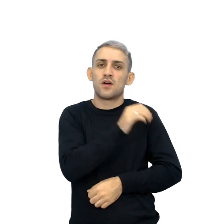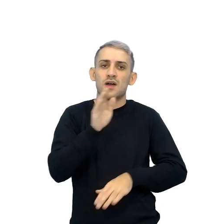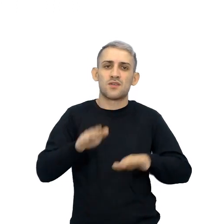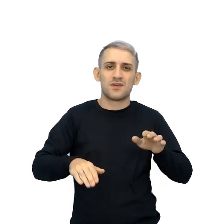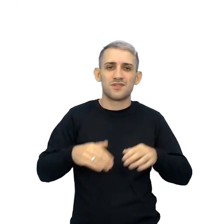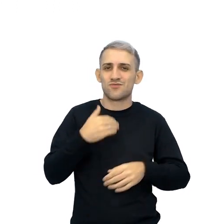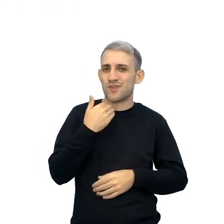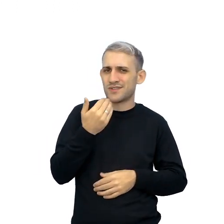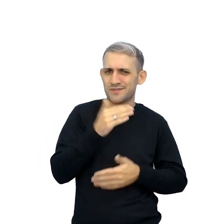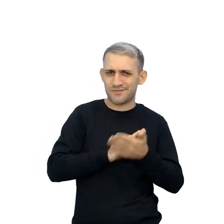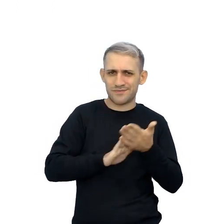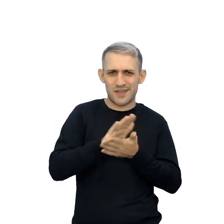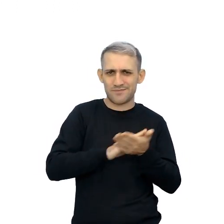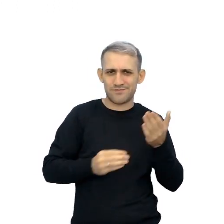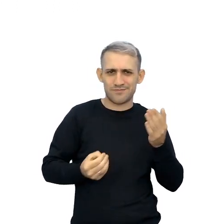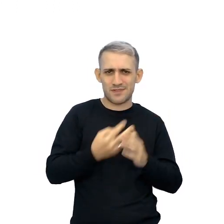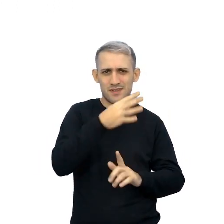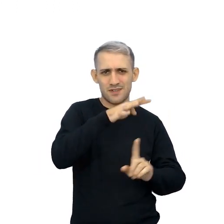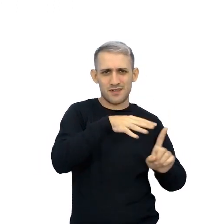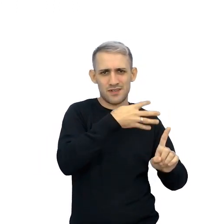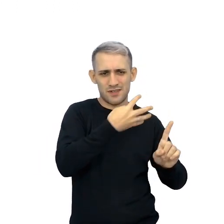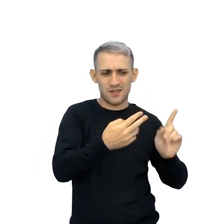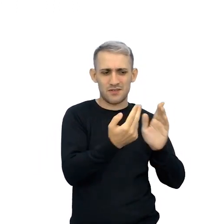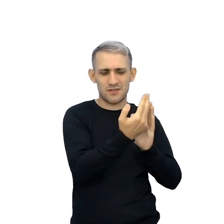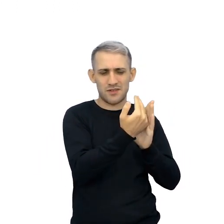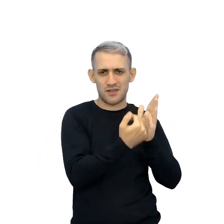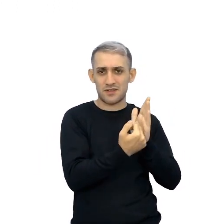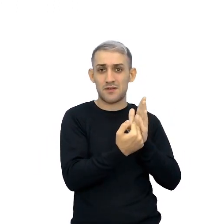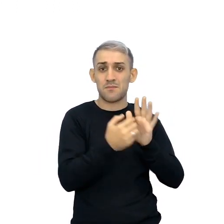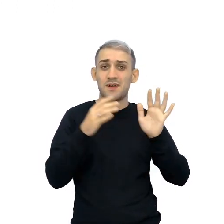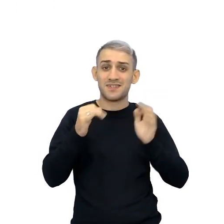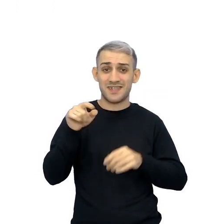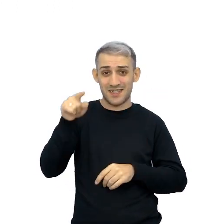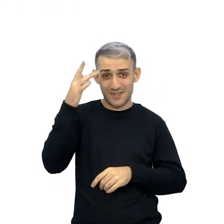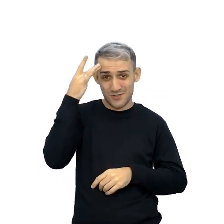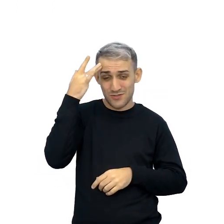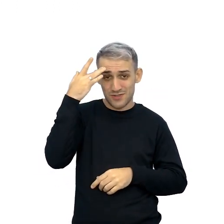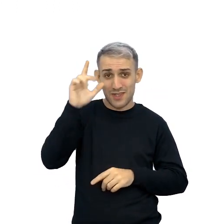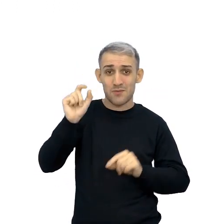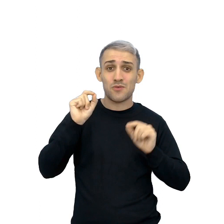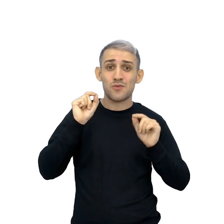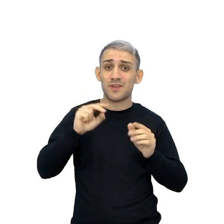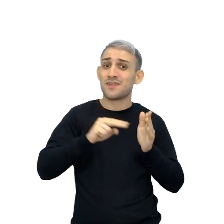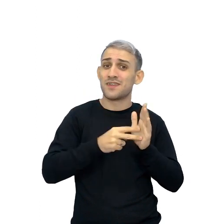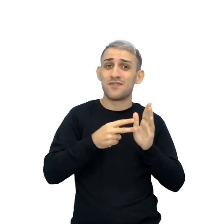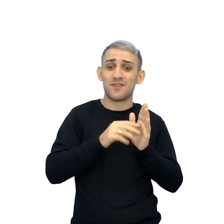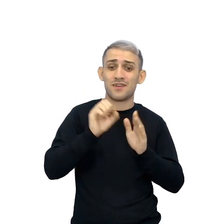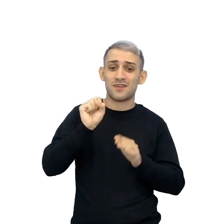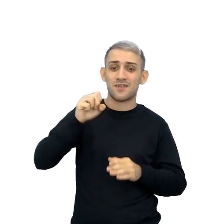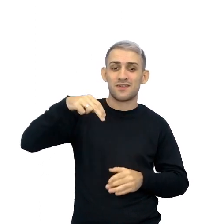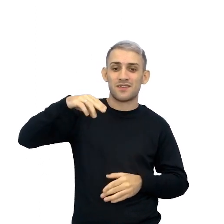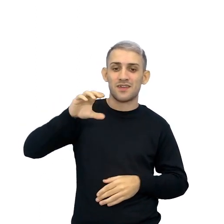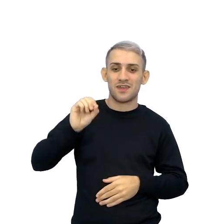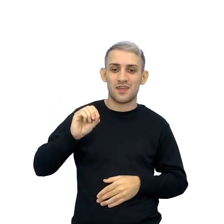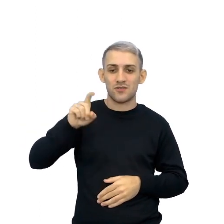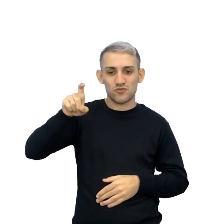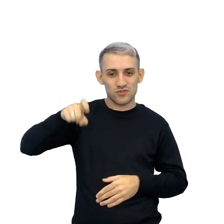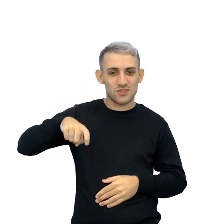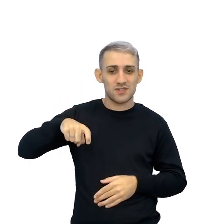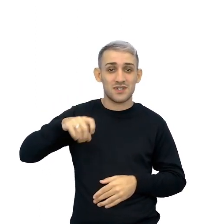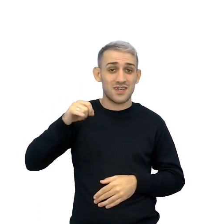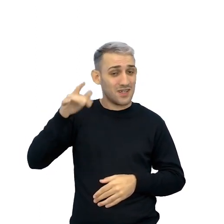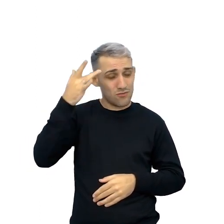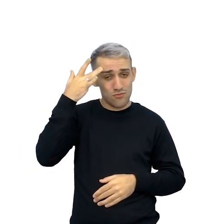adianta ele montar o gráfico do seno x se ele não está sabendo, se ele não sabe o que é seno x, se ele não sabe qual é a